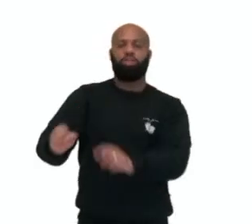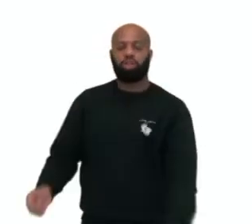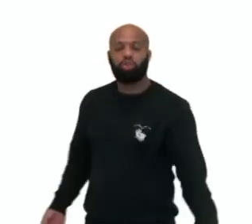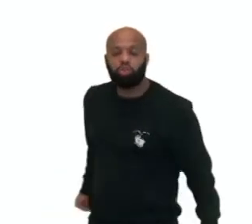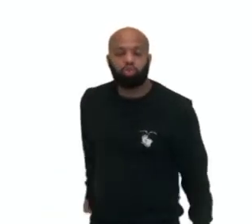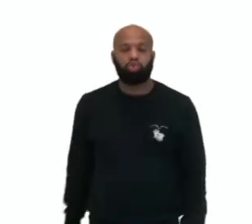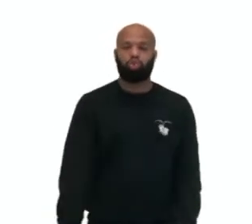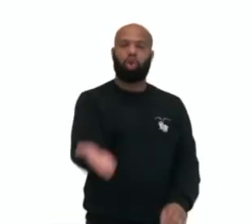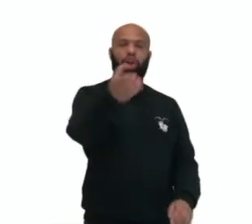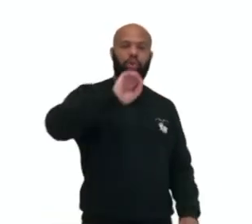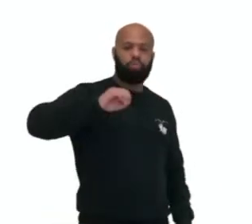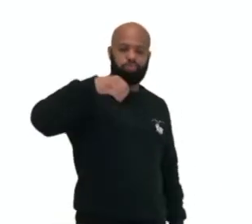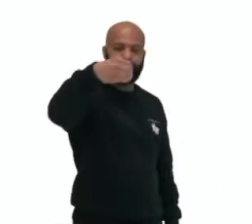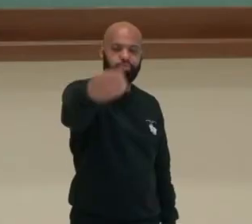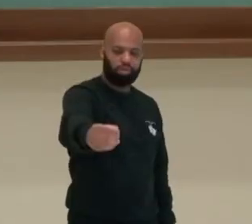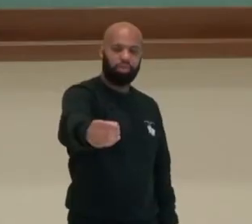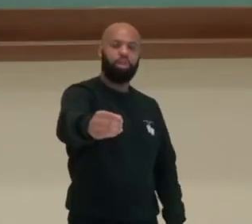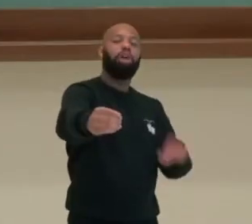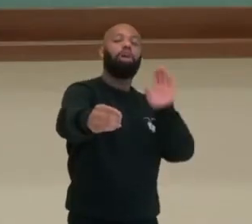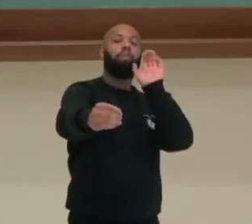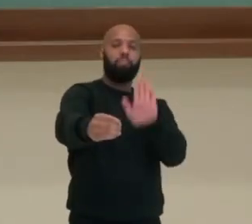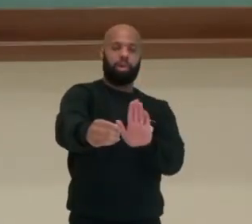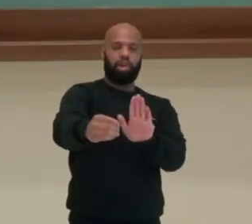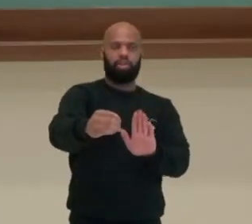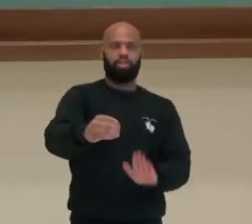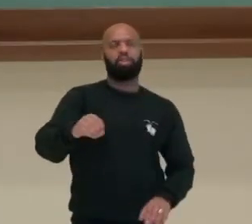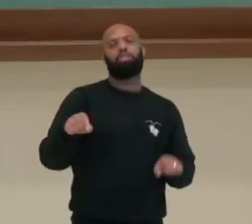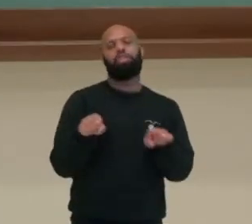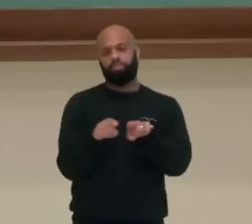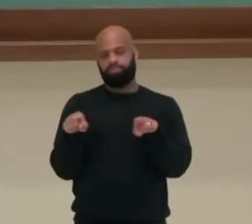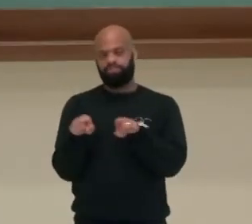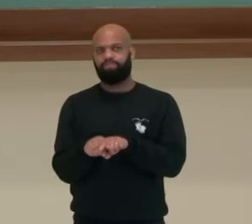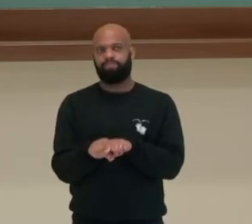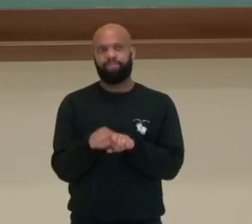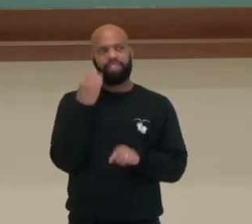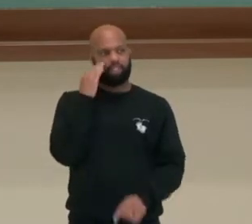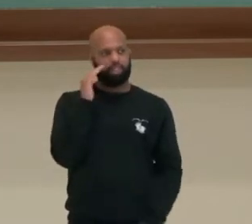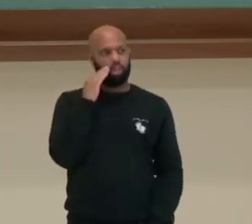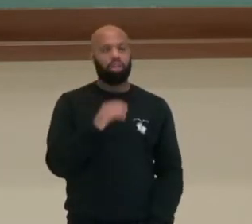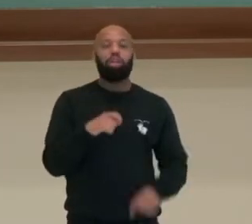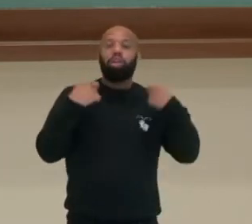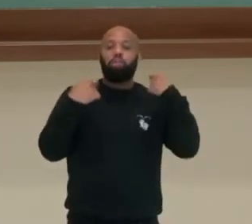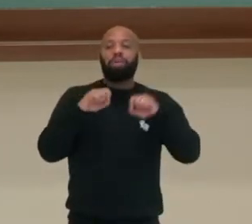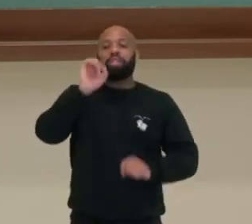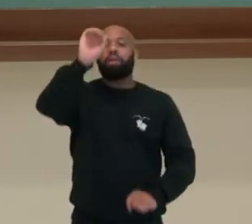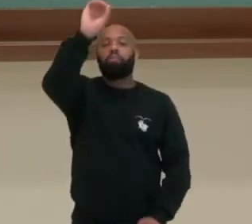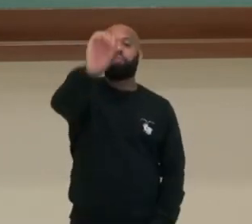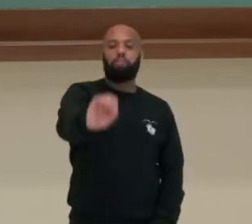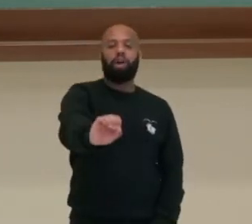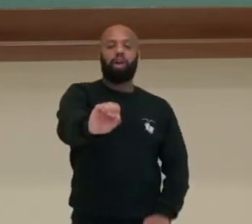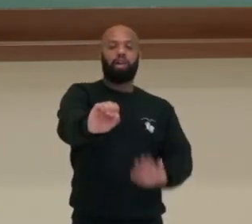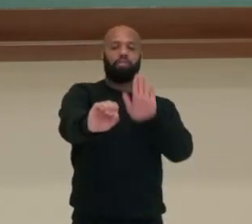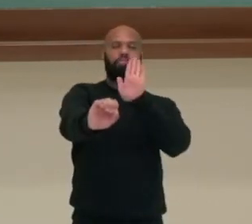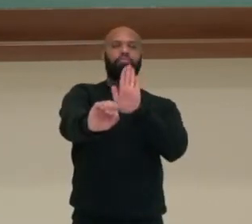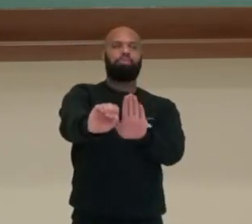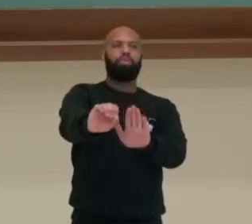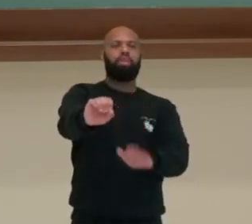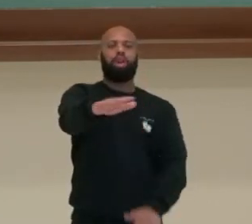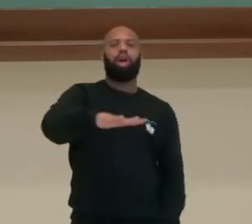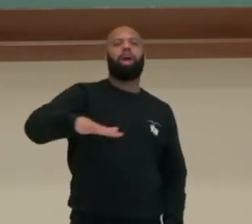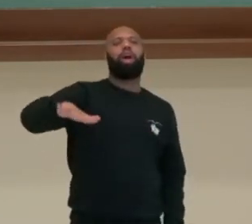local específico, tá? Ele é lançado e ele deve parar numa determinada